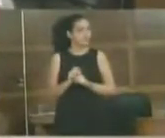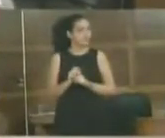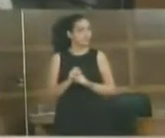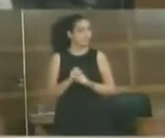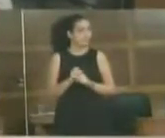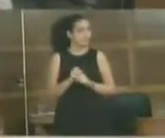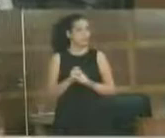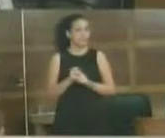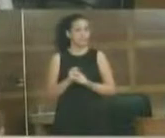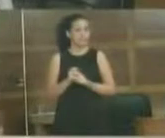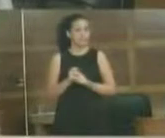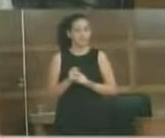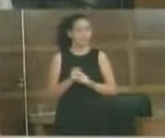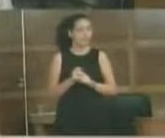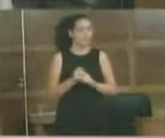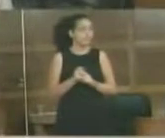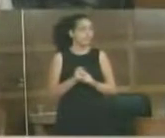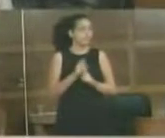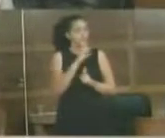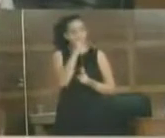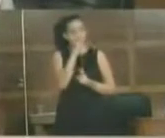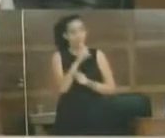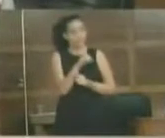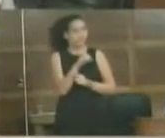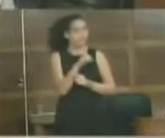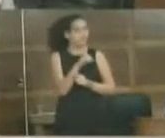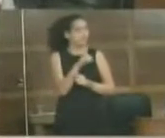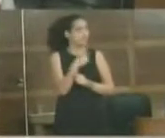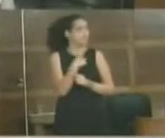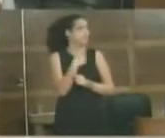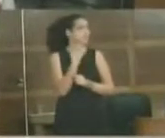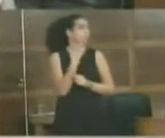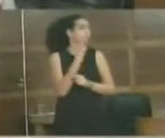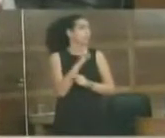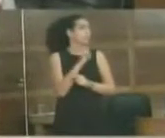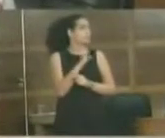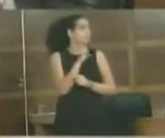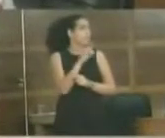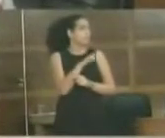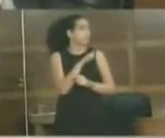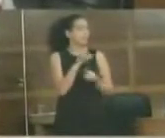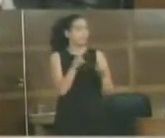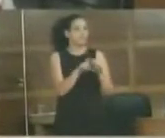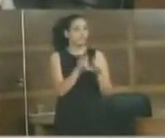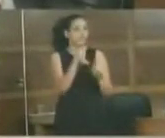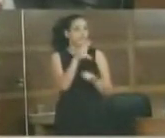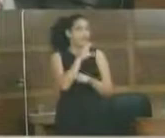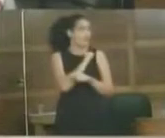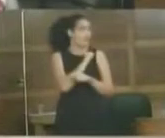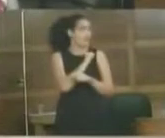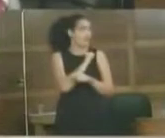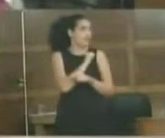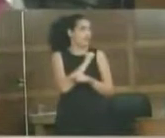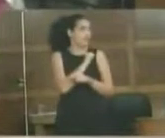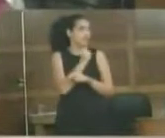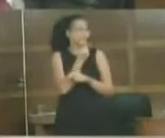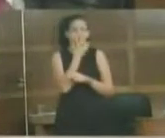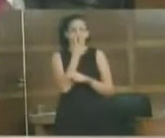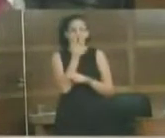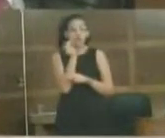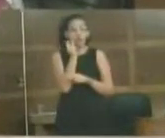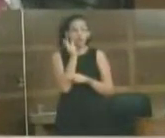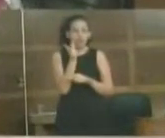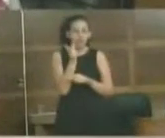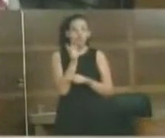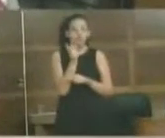do Abel, ao mesmo tempo a diretora, eu nem sabia, é também uma cachorrola, uma gatóloga, enfim,